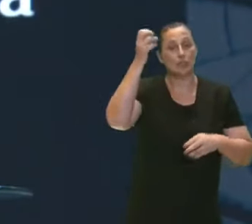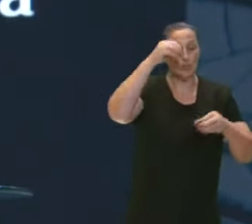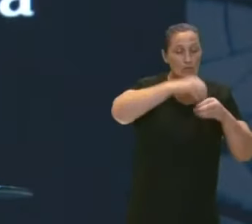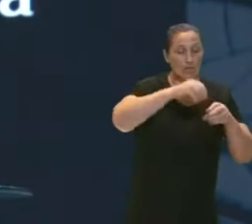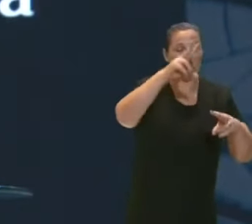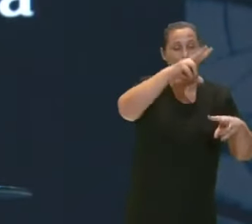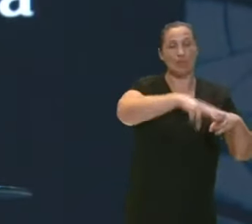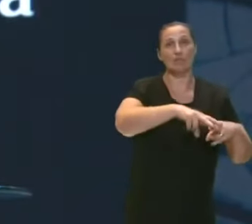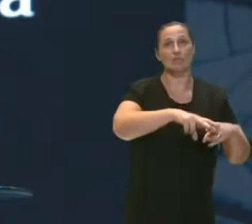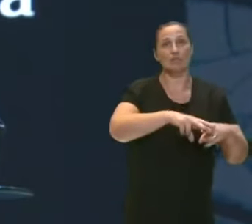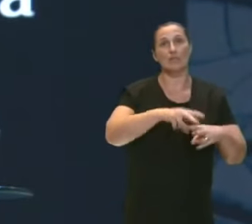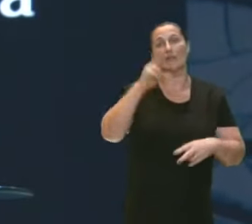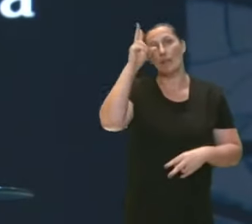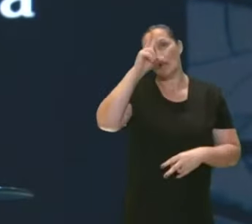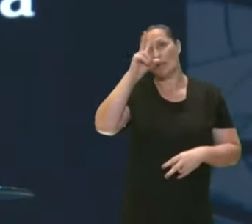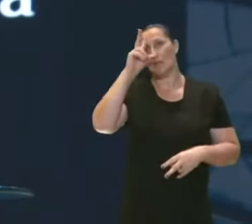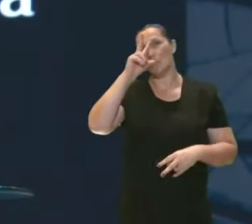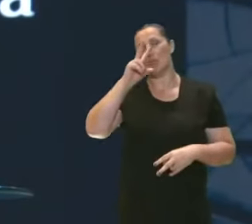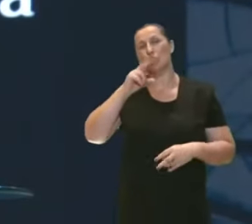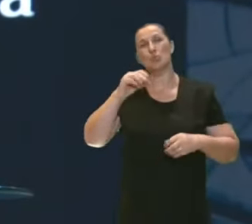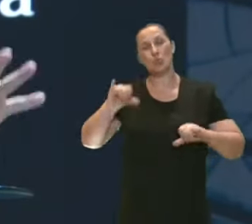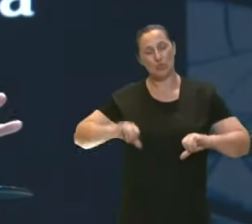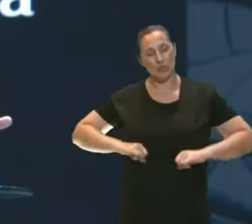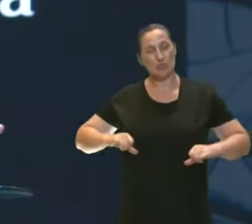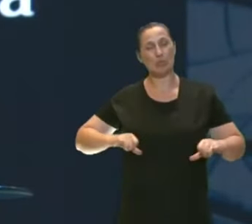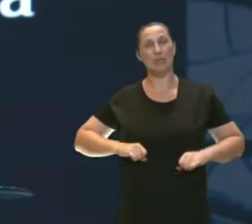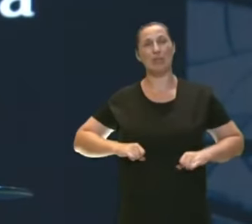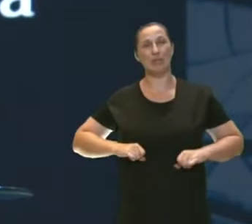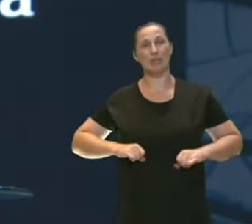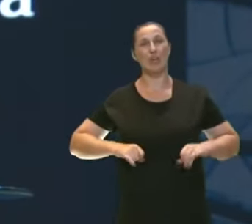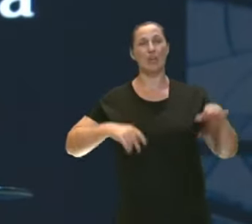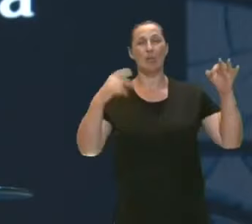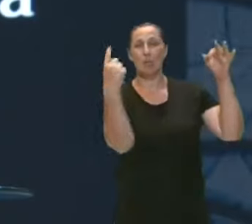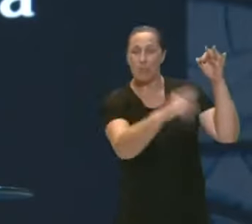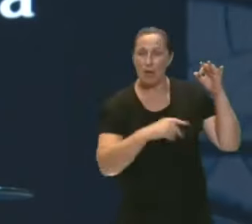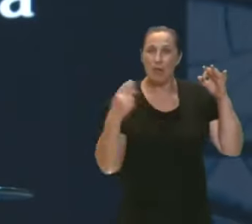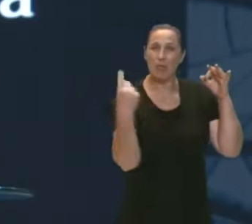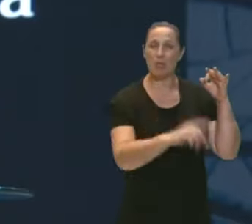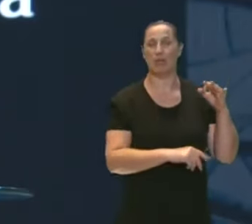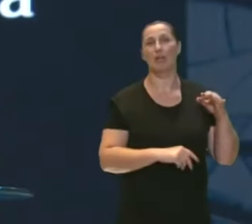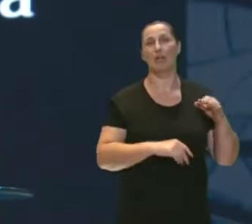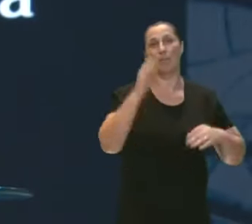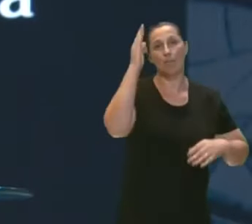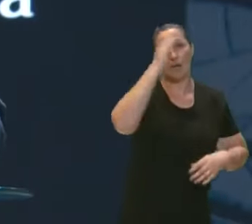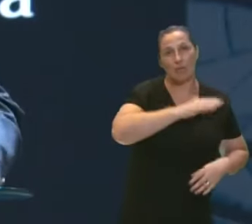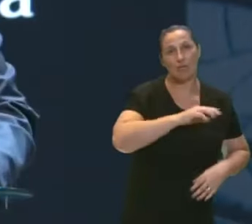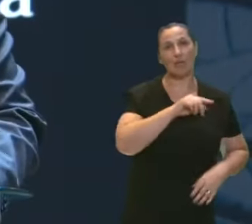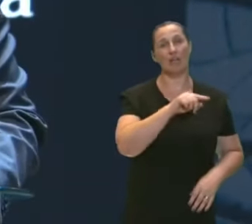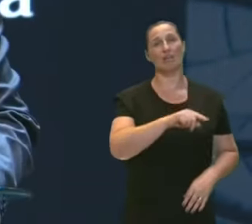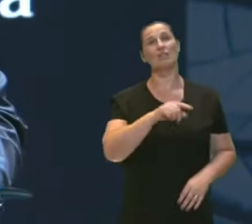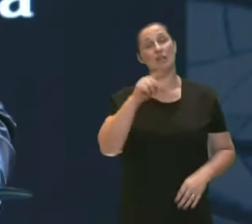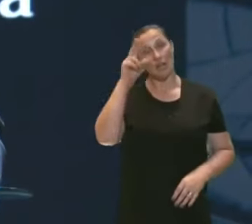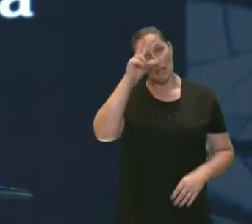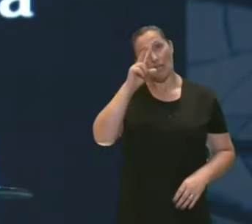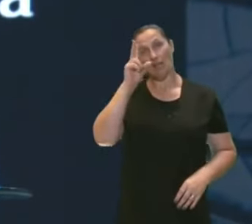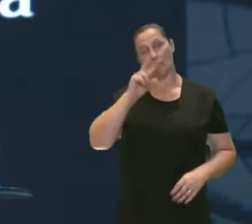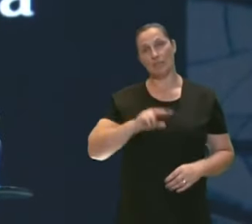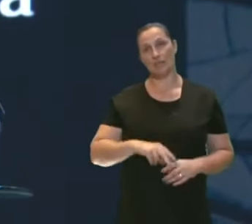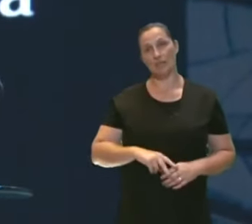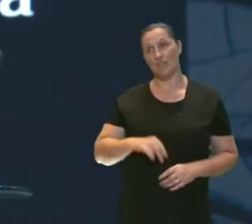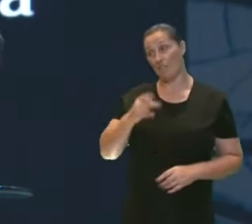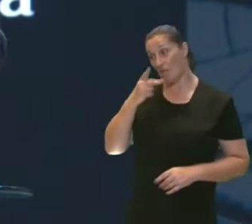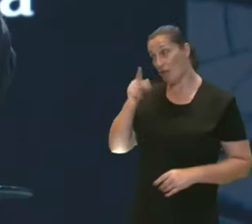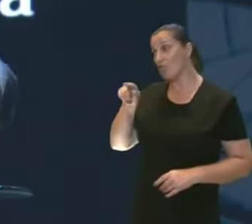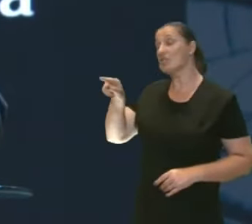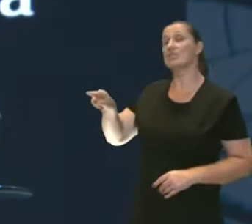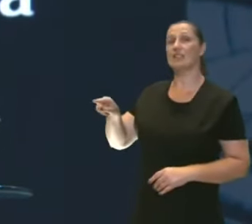Ele lembra das dores, das chibatadas, ele lembra de tudo, da maldade. Ele diz: vocês fizeram mal,